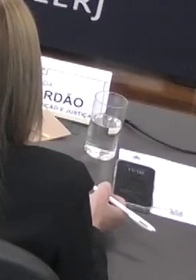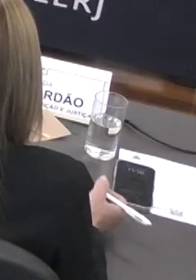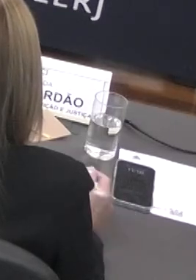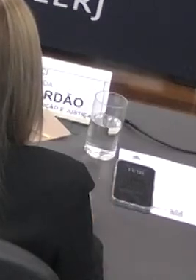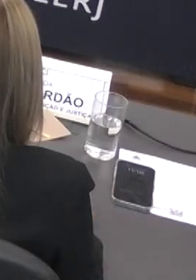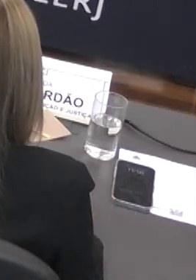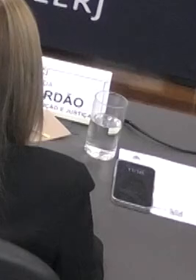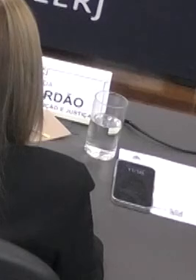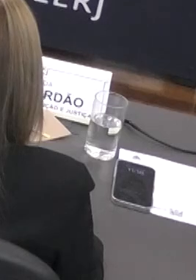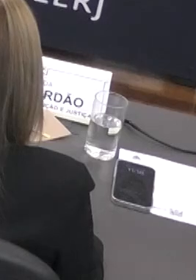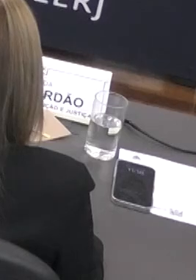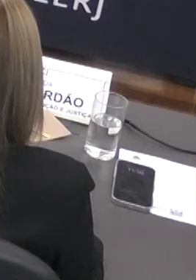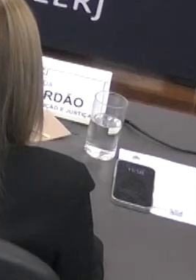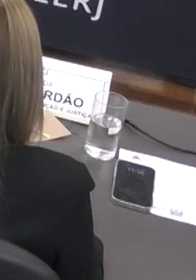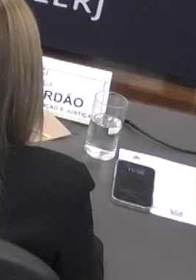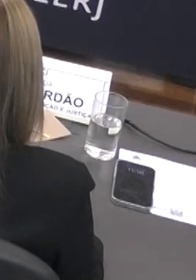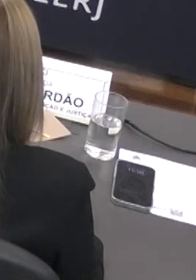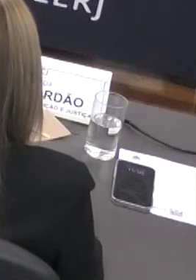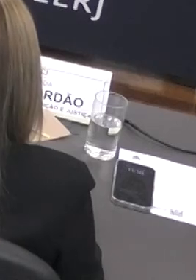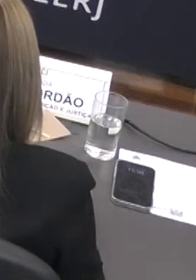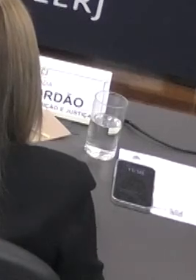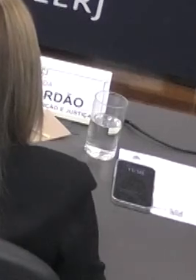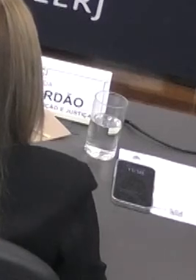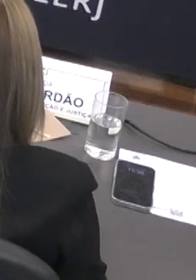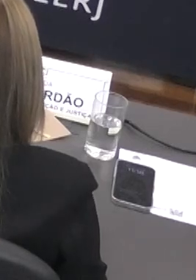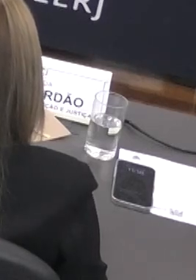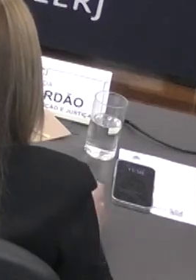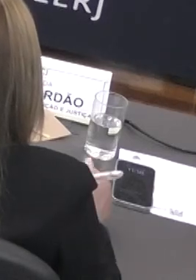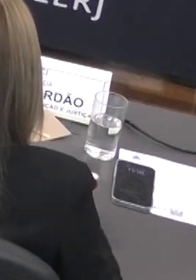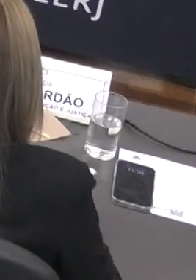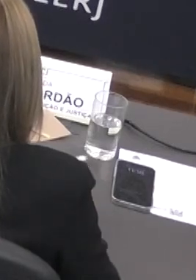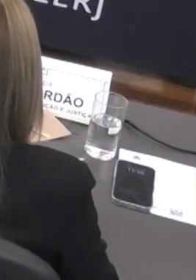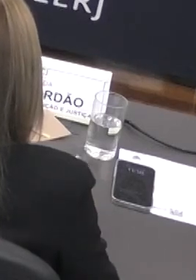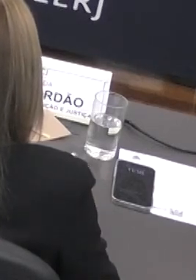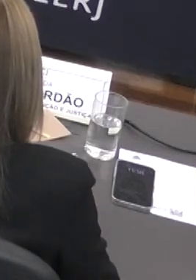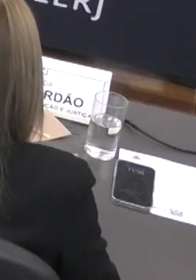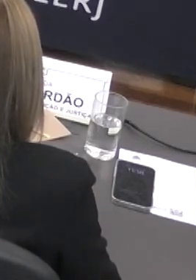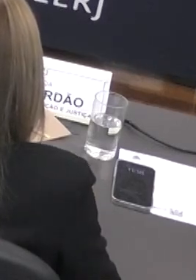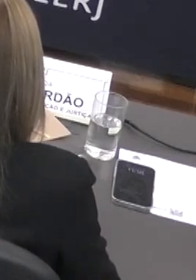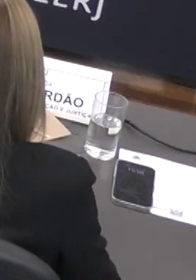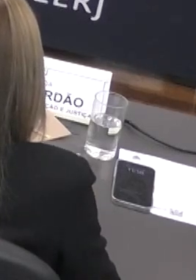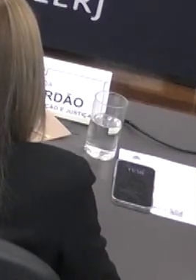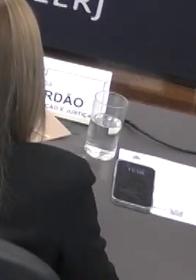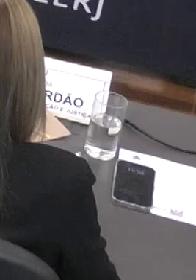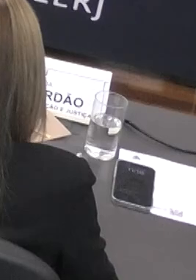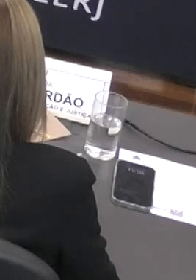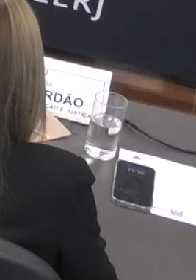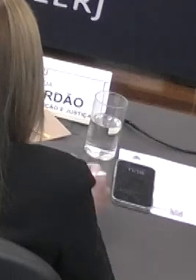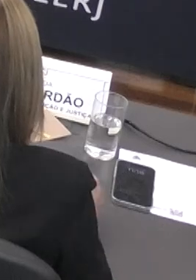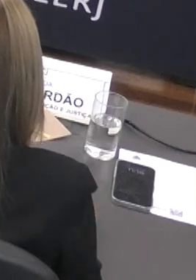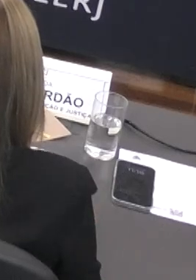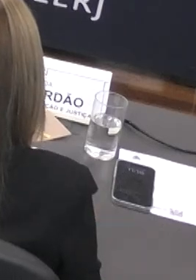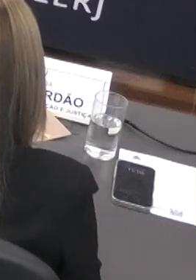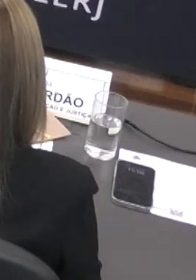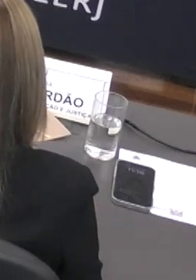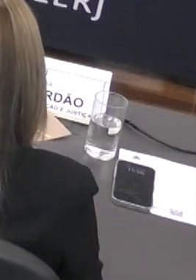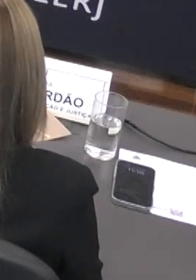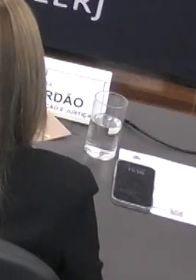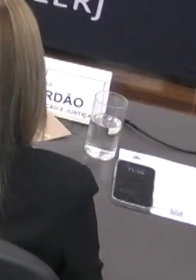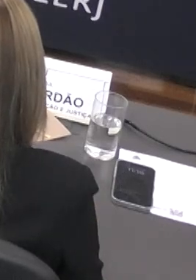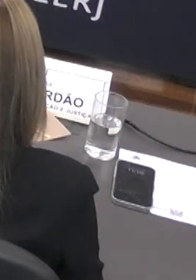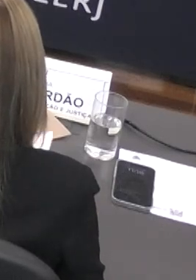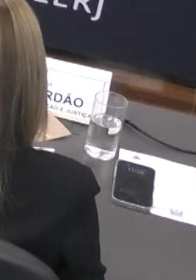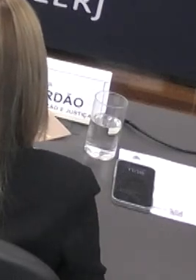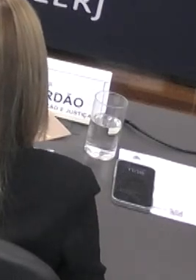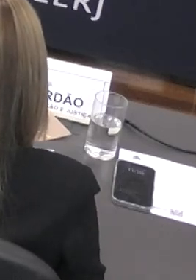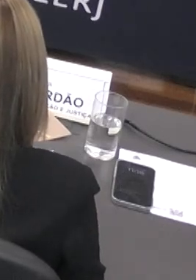O item 2 foi retirado de pauta, o item 3 também. Vamos, então, ao item 4 da pauta, emendas de